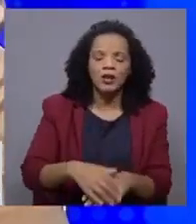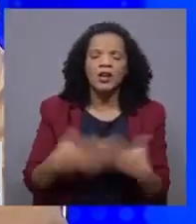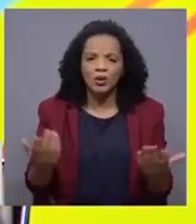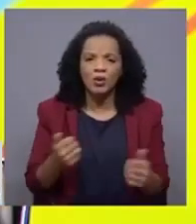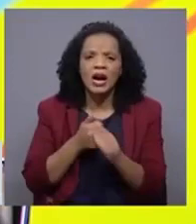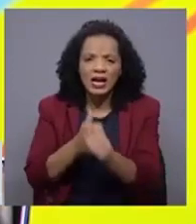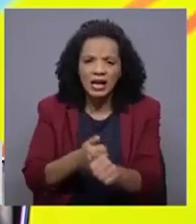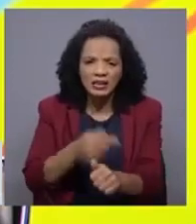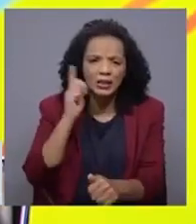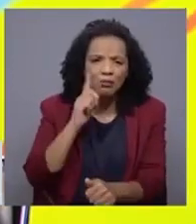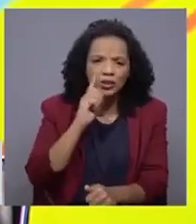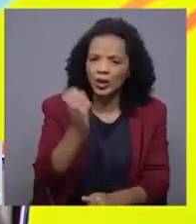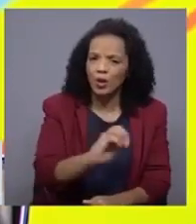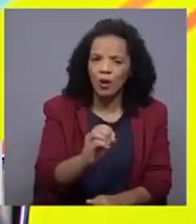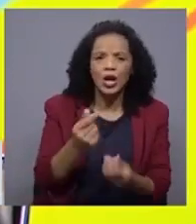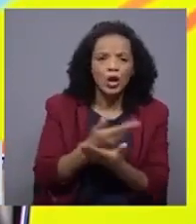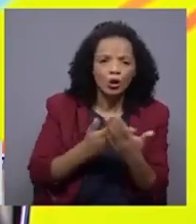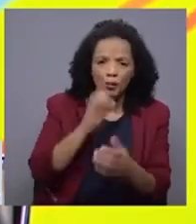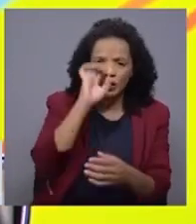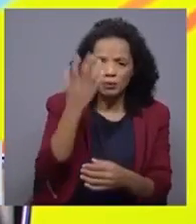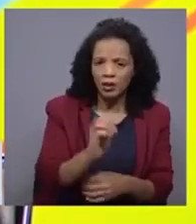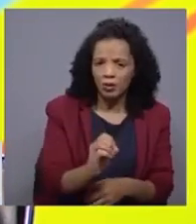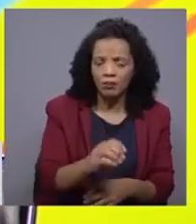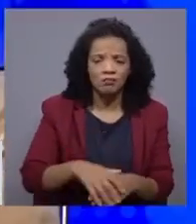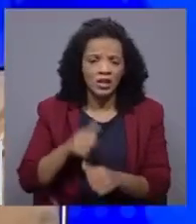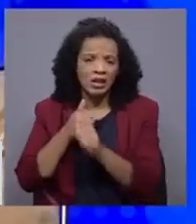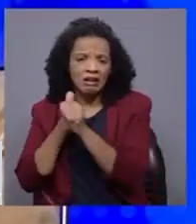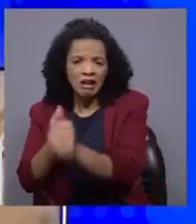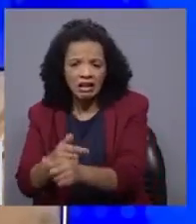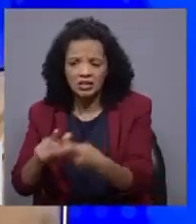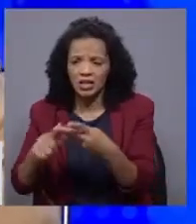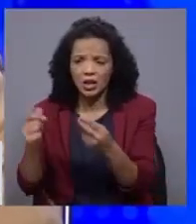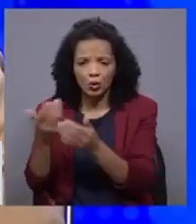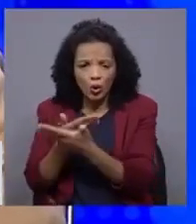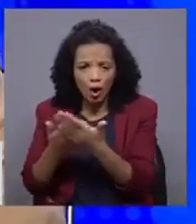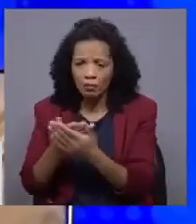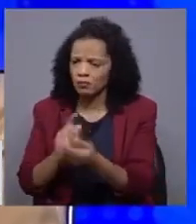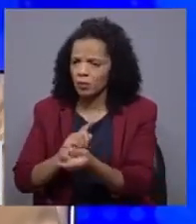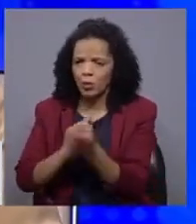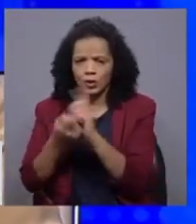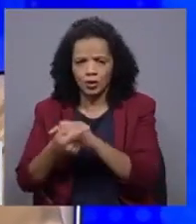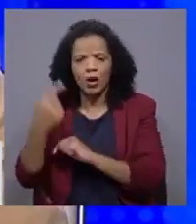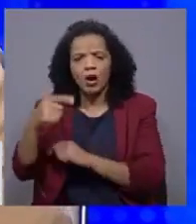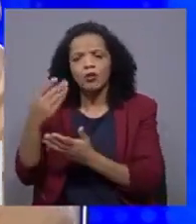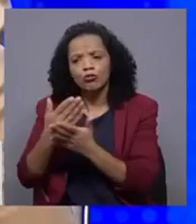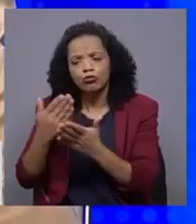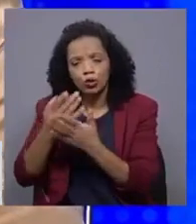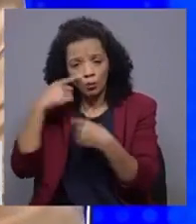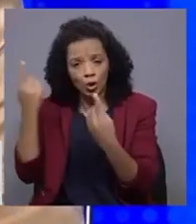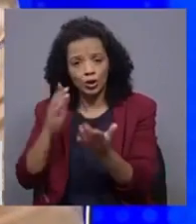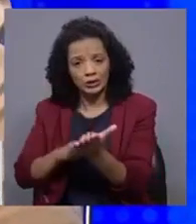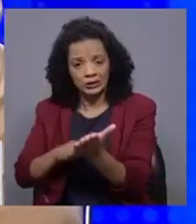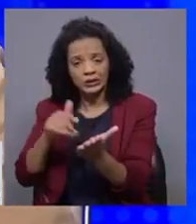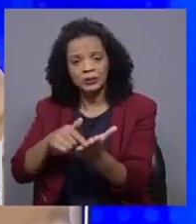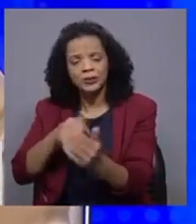nenhuma na caça, nem económica, nem ambiental. Nem na caça, nem do ponto de vista económico, muito pelo contrário. Existem já estudos que nos dizem que a caça está a dar prejuízo ao